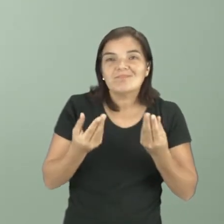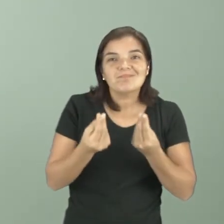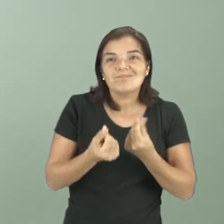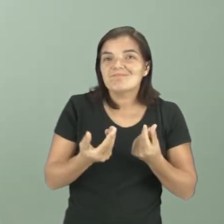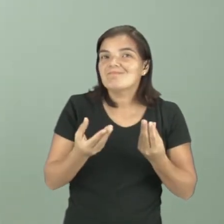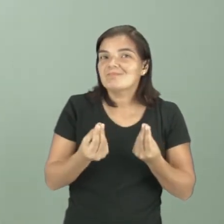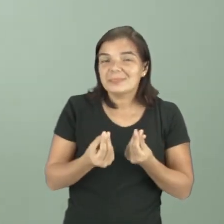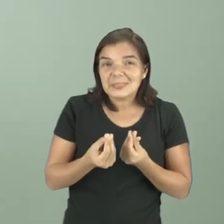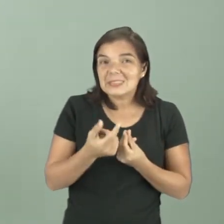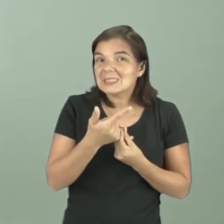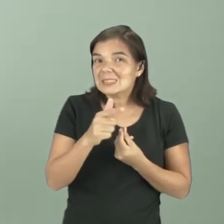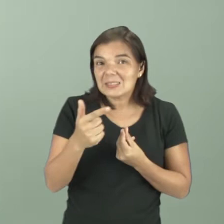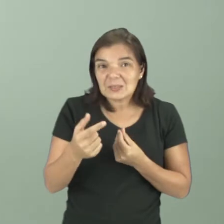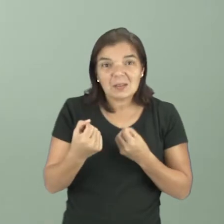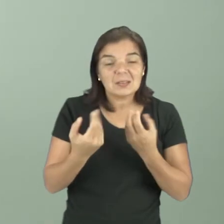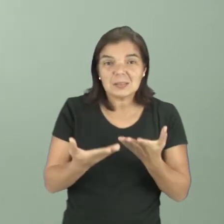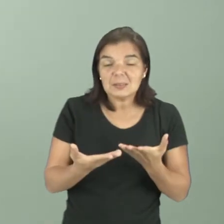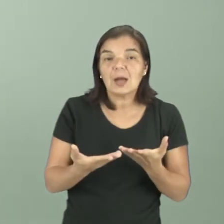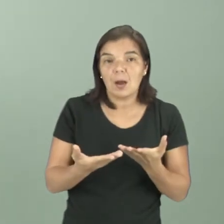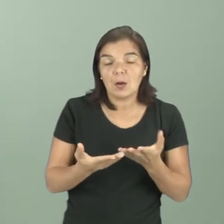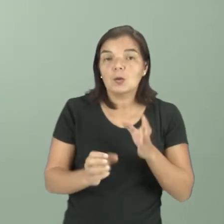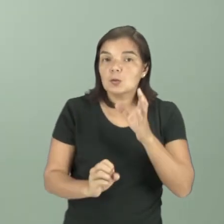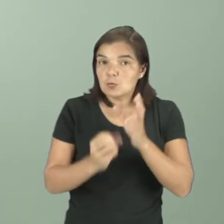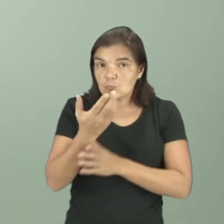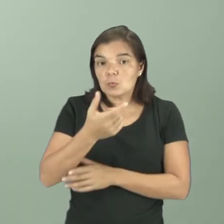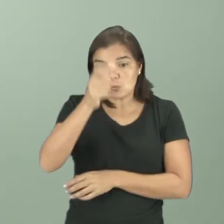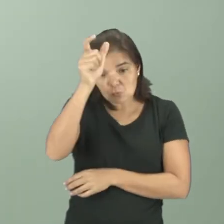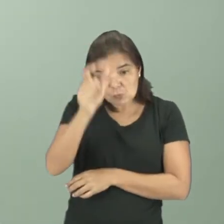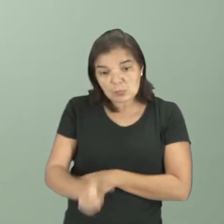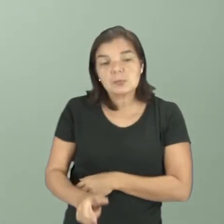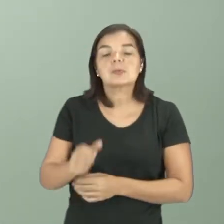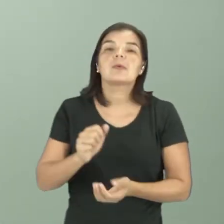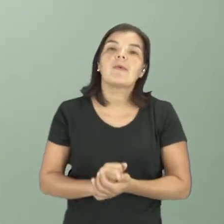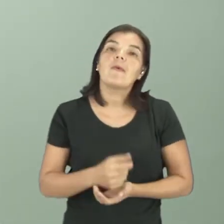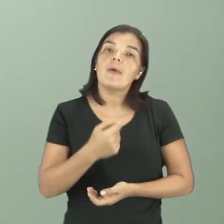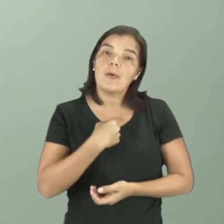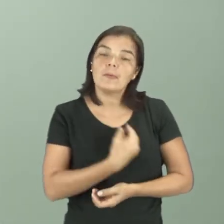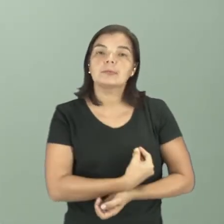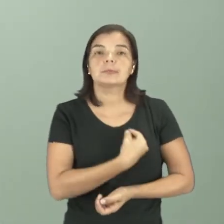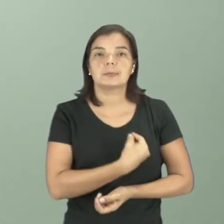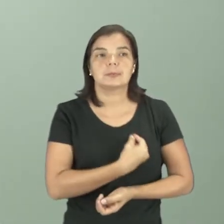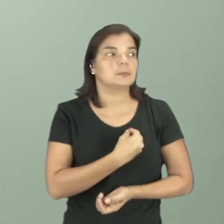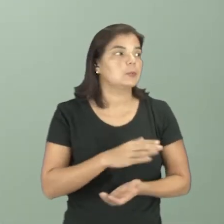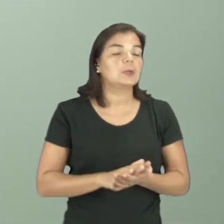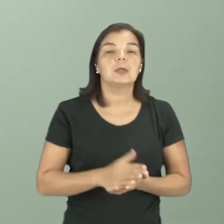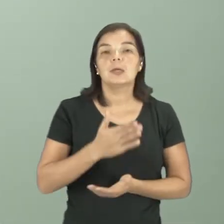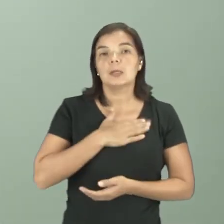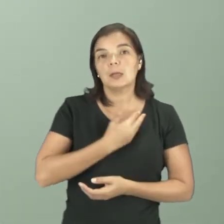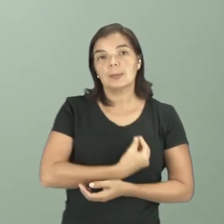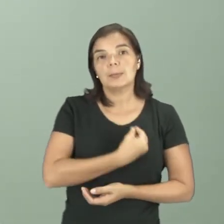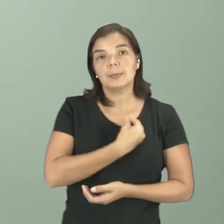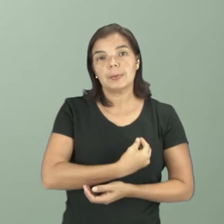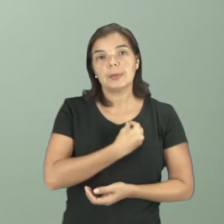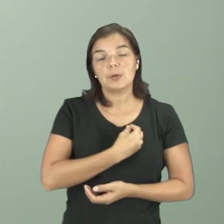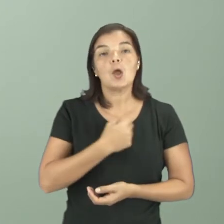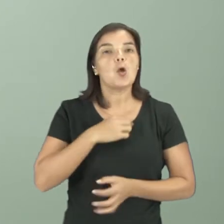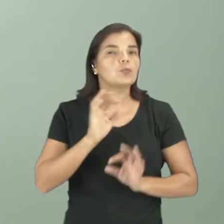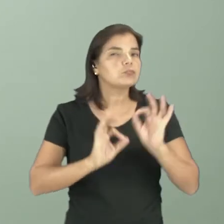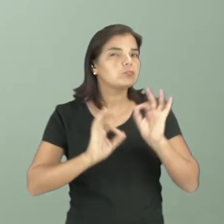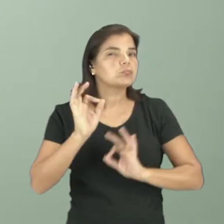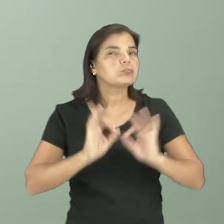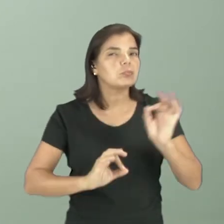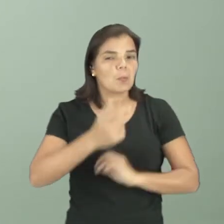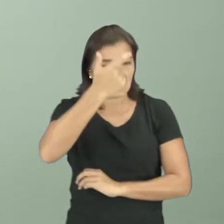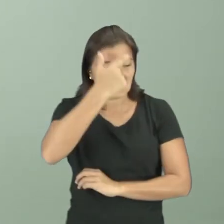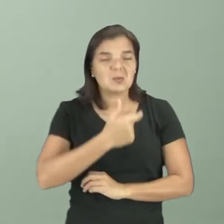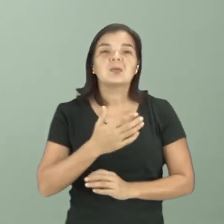não há uma essência dada, originária de um ser, eu existo. E na minha existência, eu que construo o meu